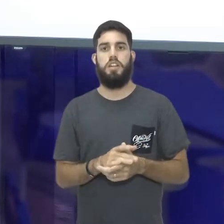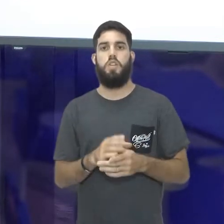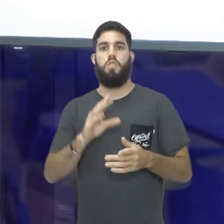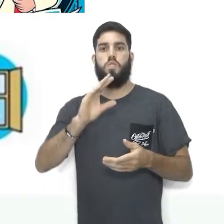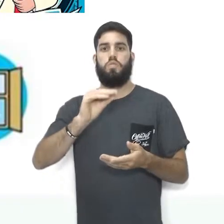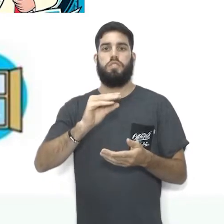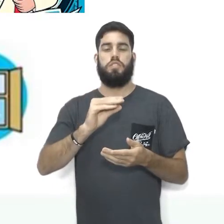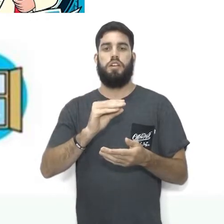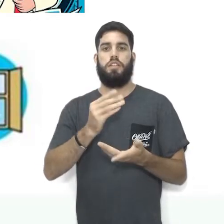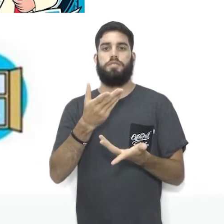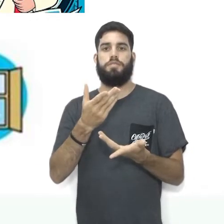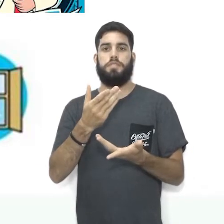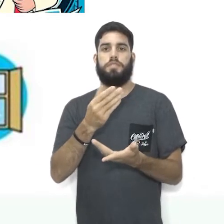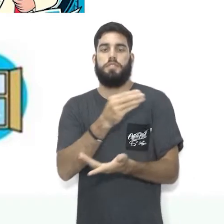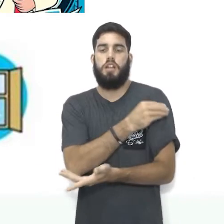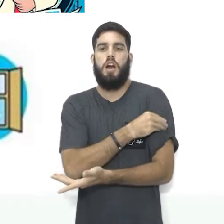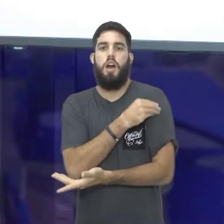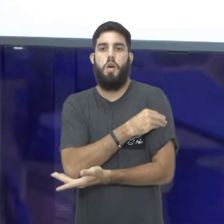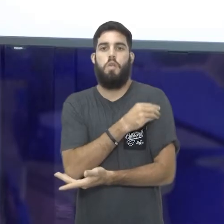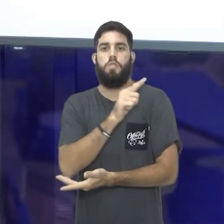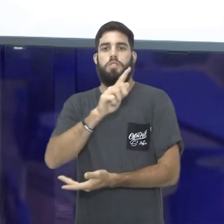e manter os ambientes arejados.